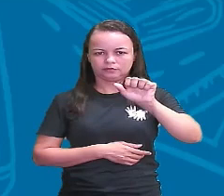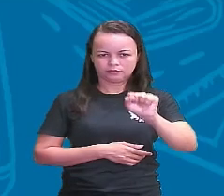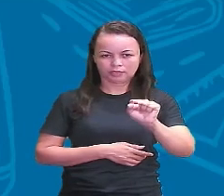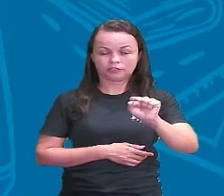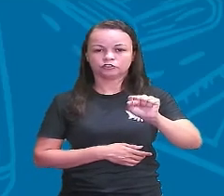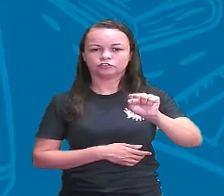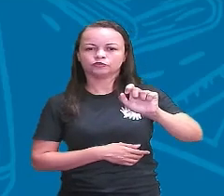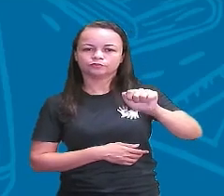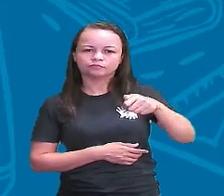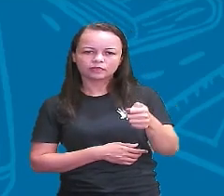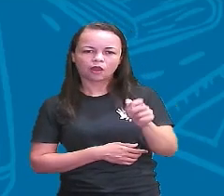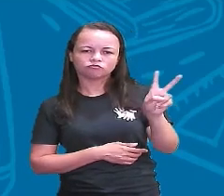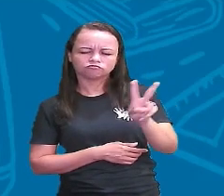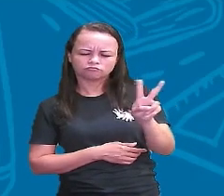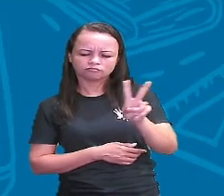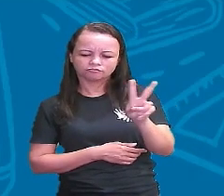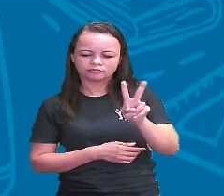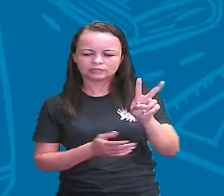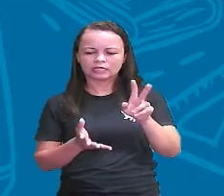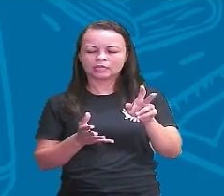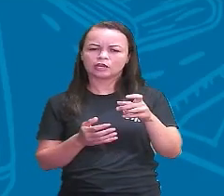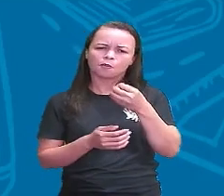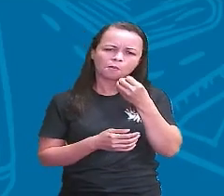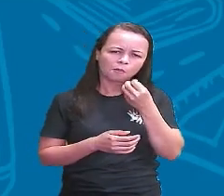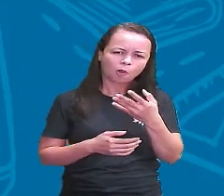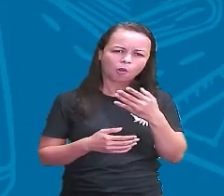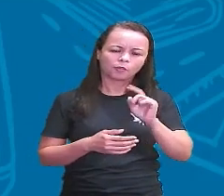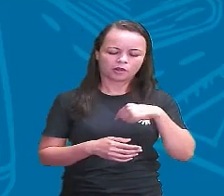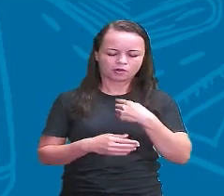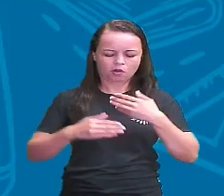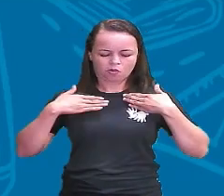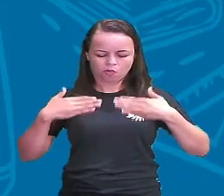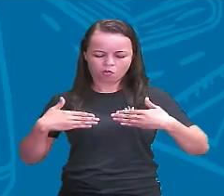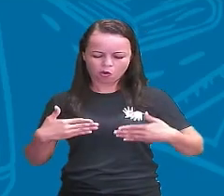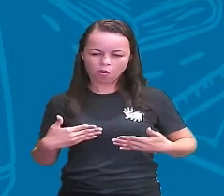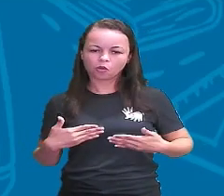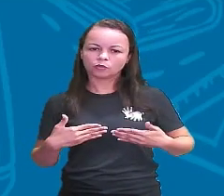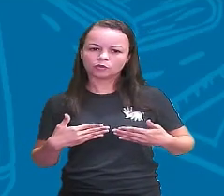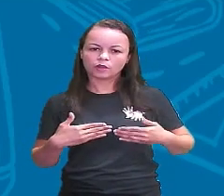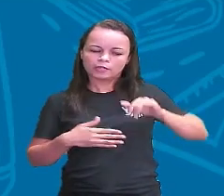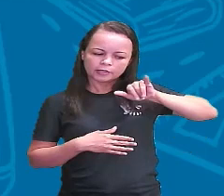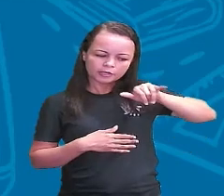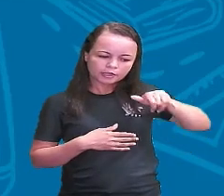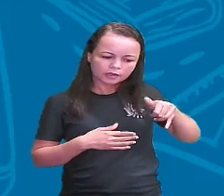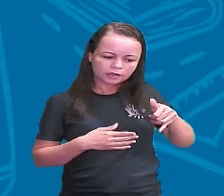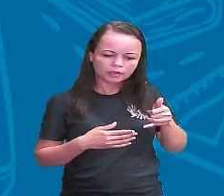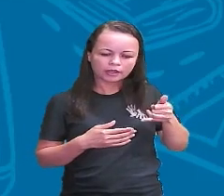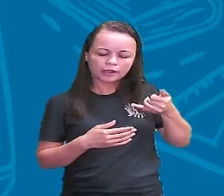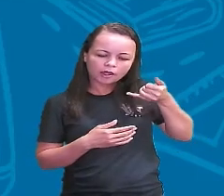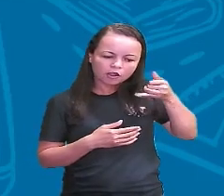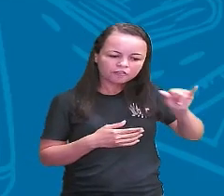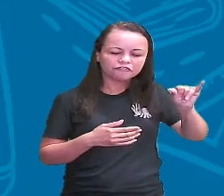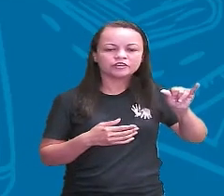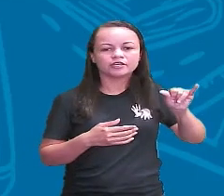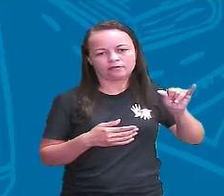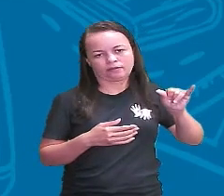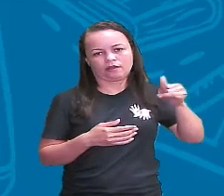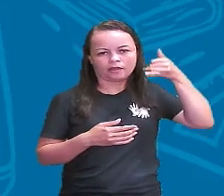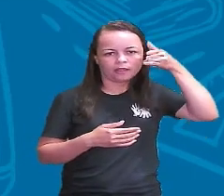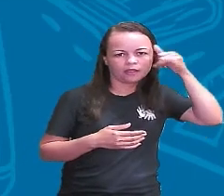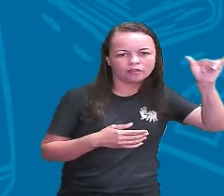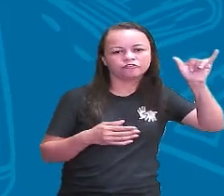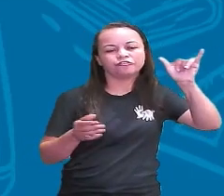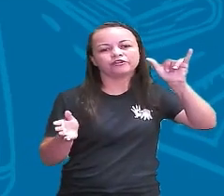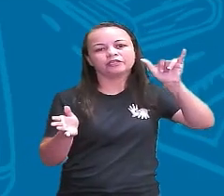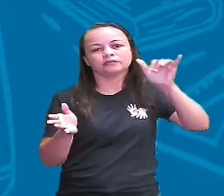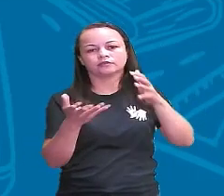no bom funcionamento do nosso corpo e previnem doenças, né? Elas são encontradas principalmente nas